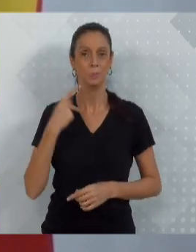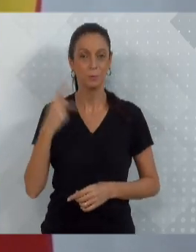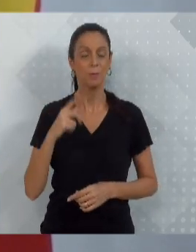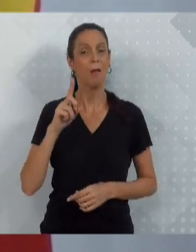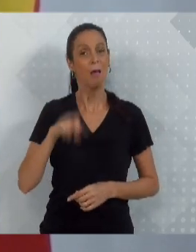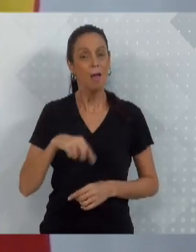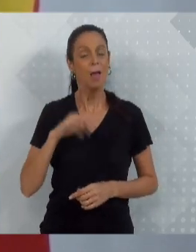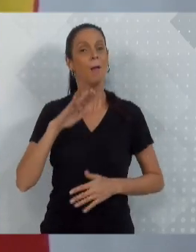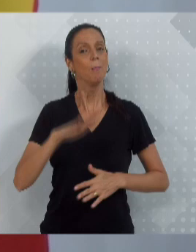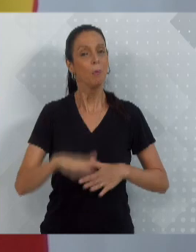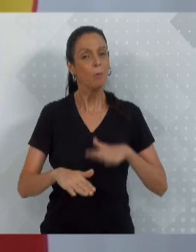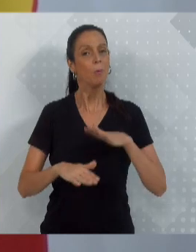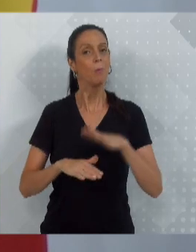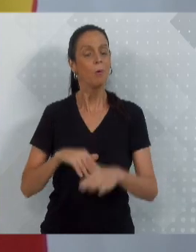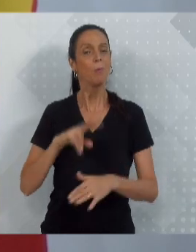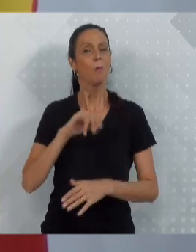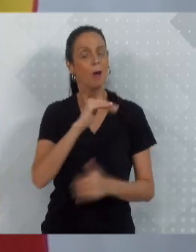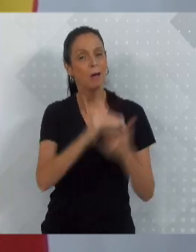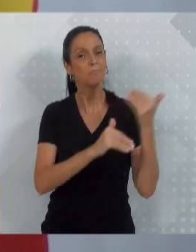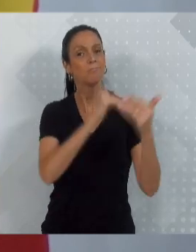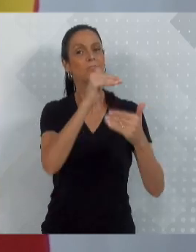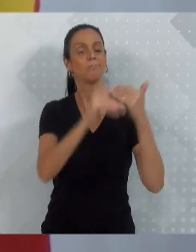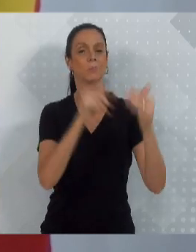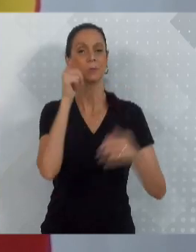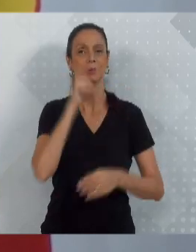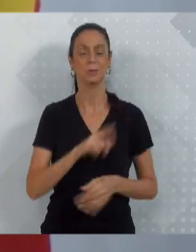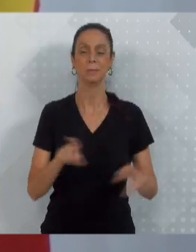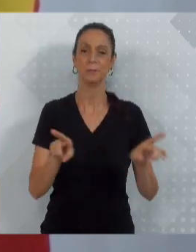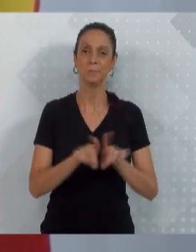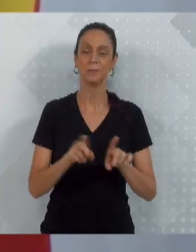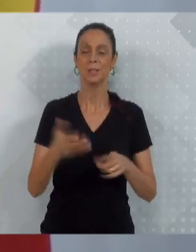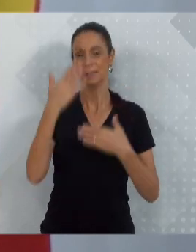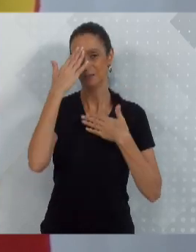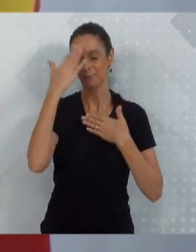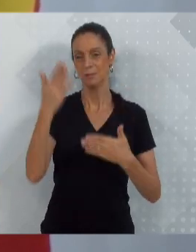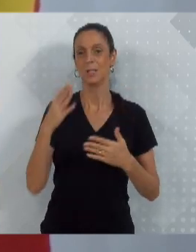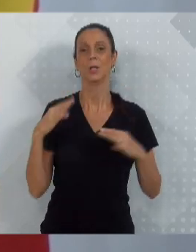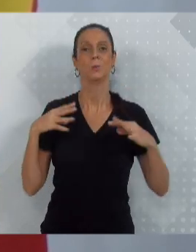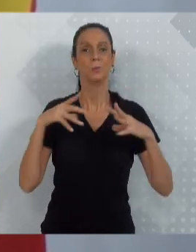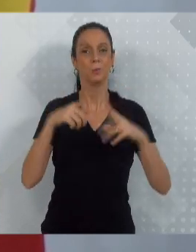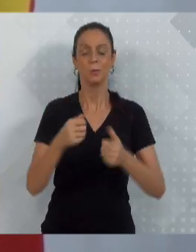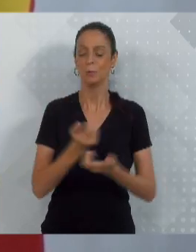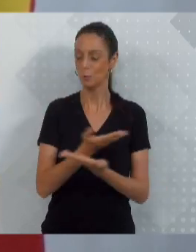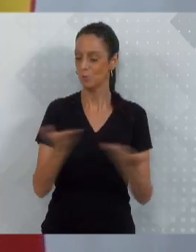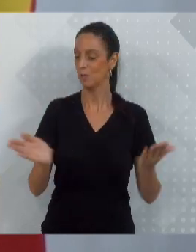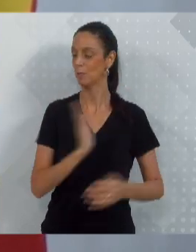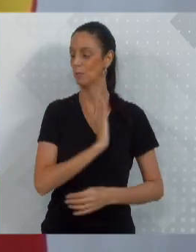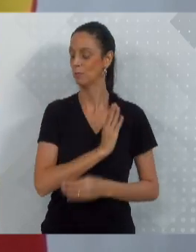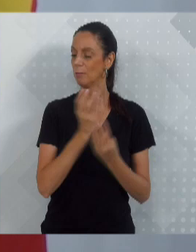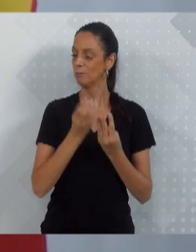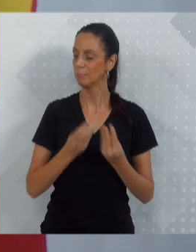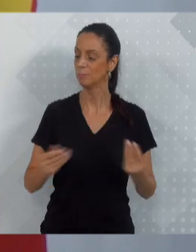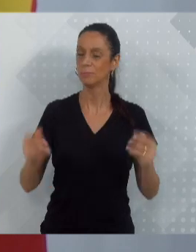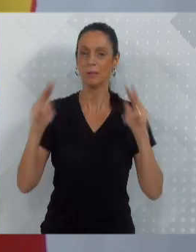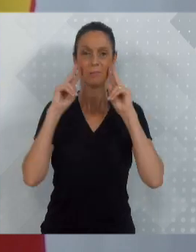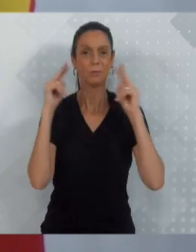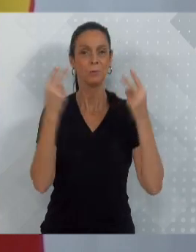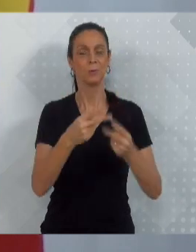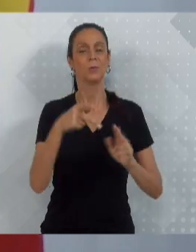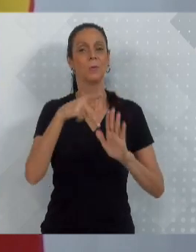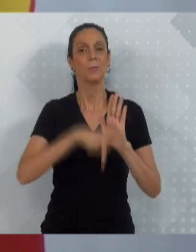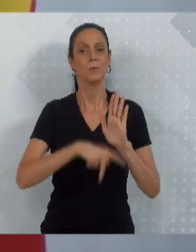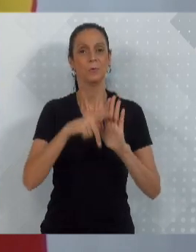sejam gradativos. Falando em avanços, quero agradecer de coração a sensibilidade de todos nessa casa pelo reconhecimento hoje desse projeto